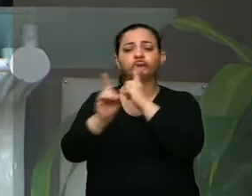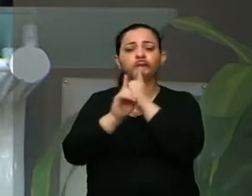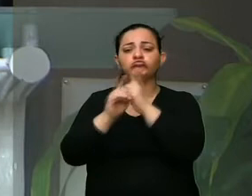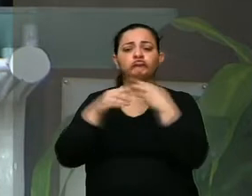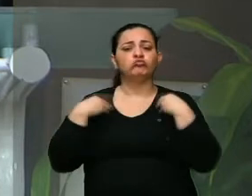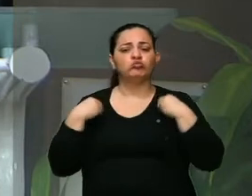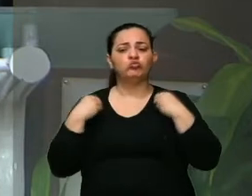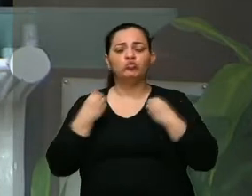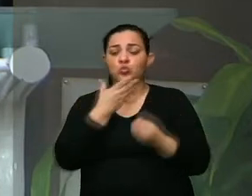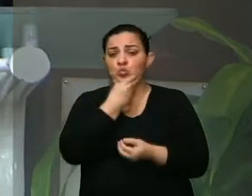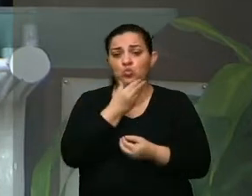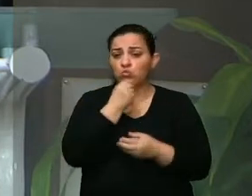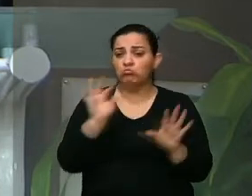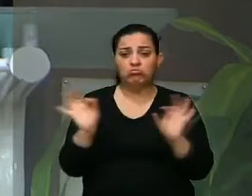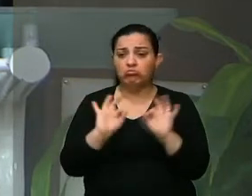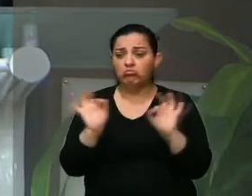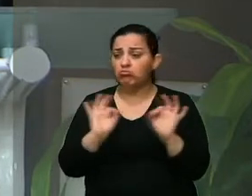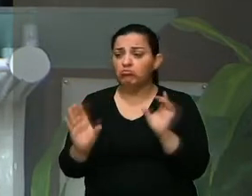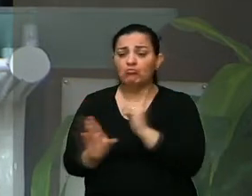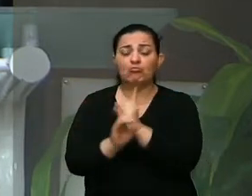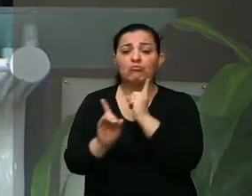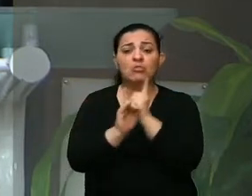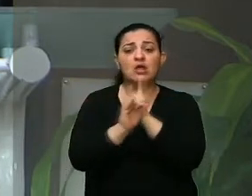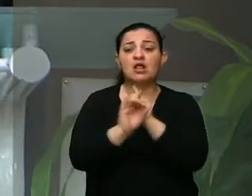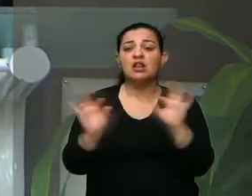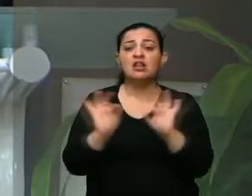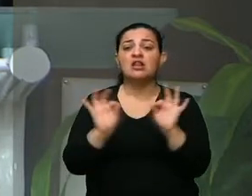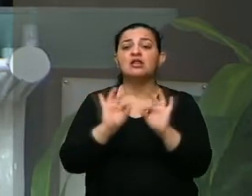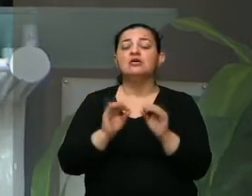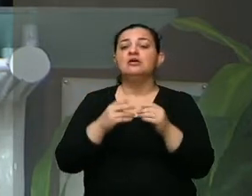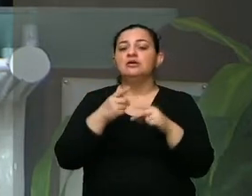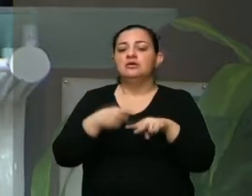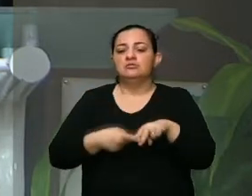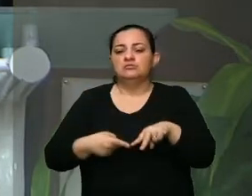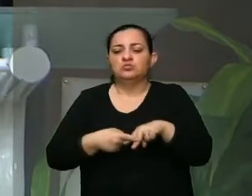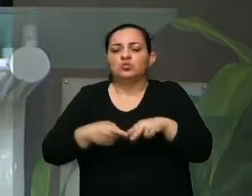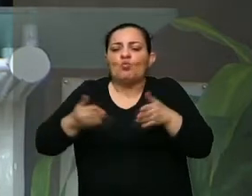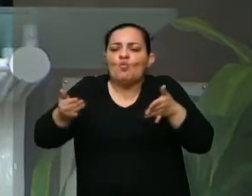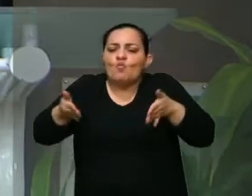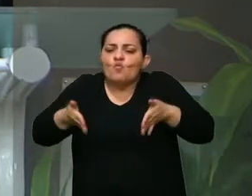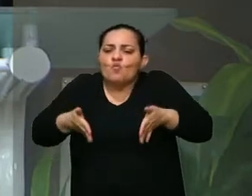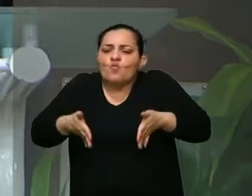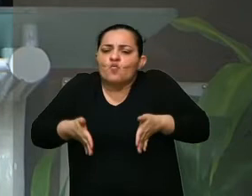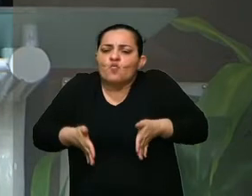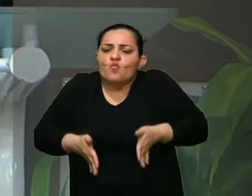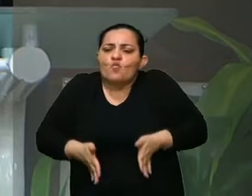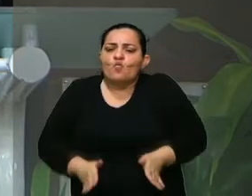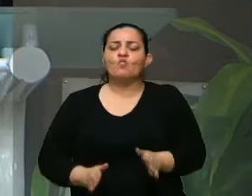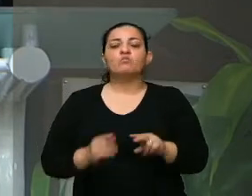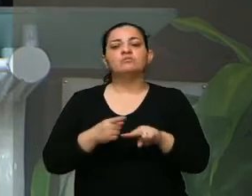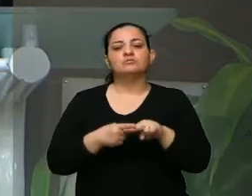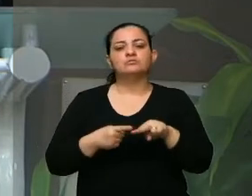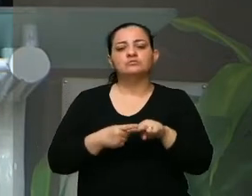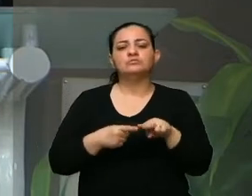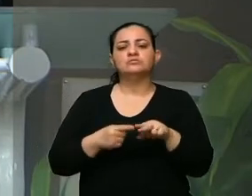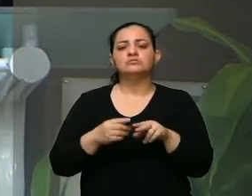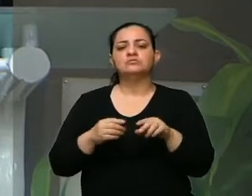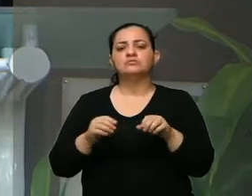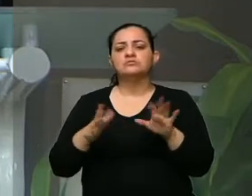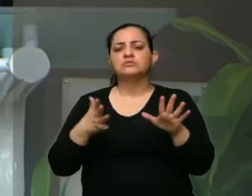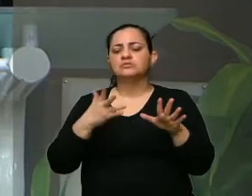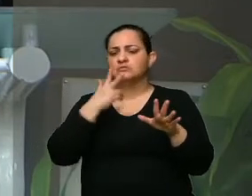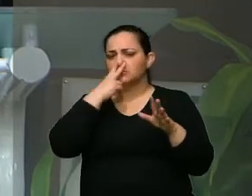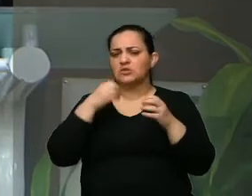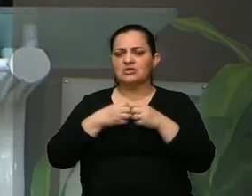mais é aquelas calças apertadas queridinhos de